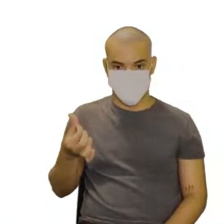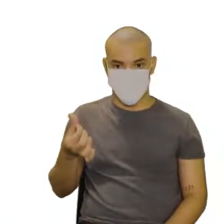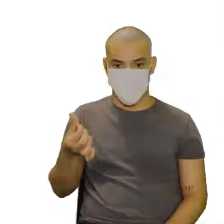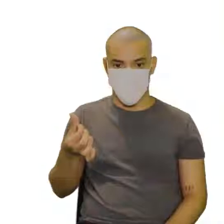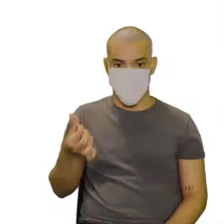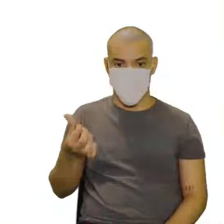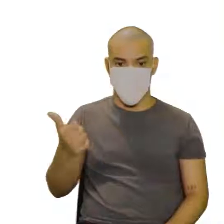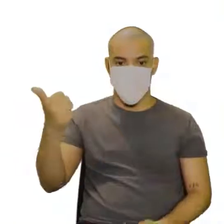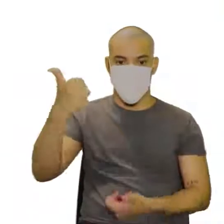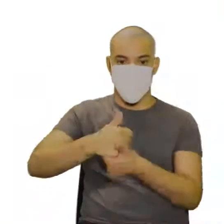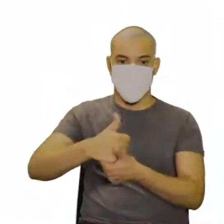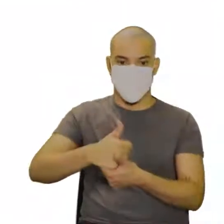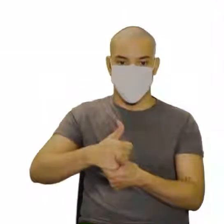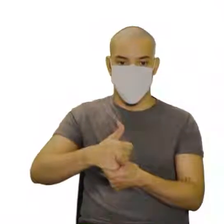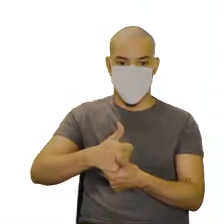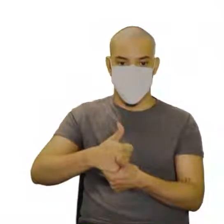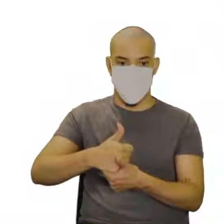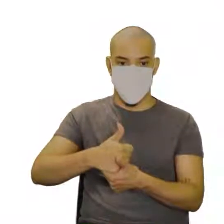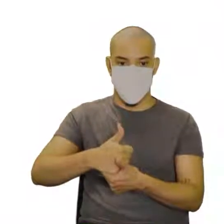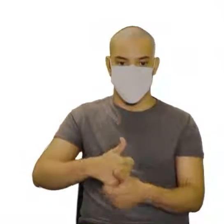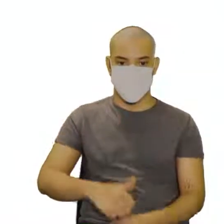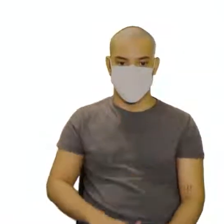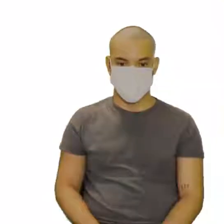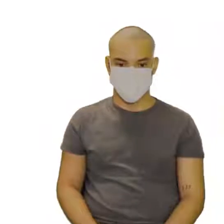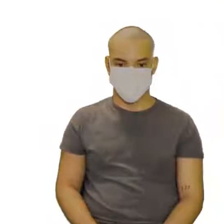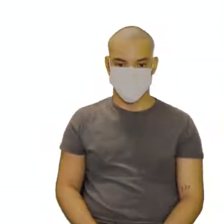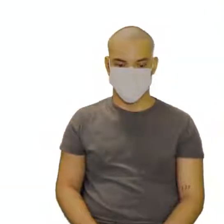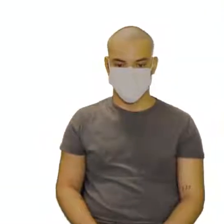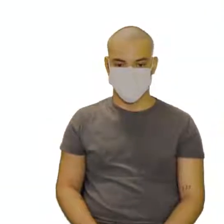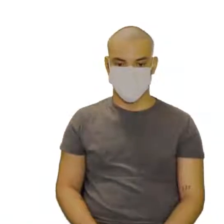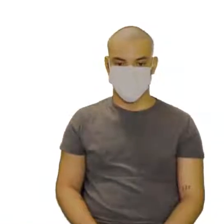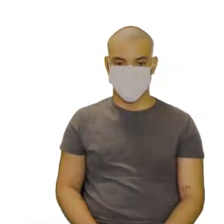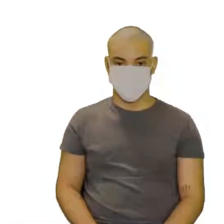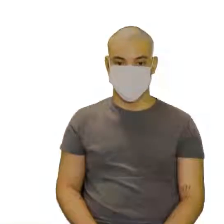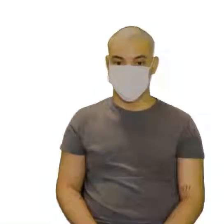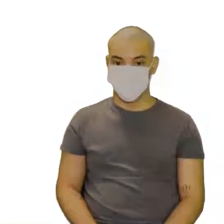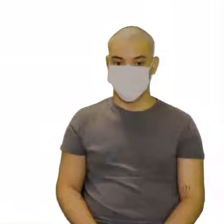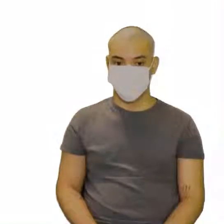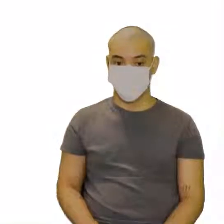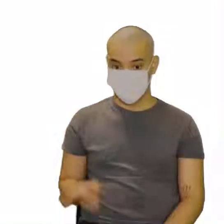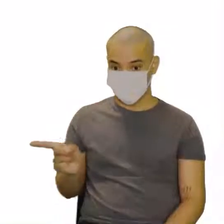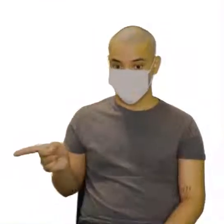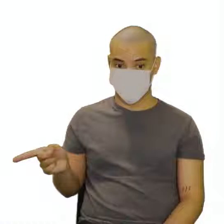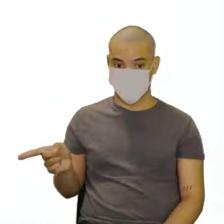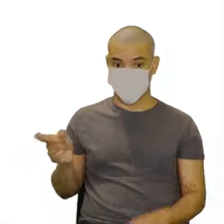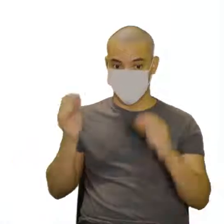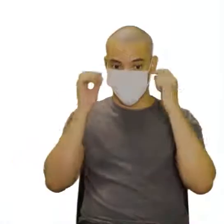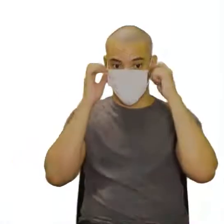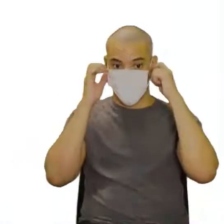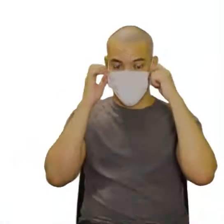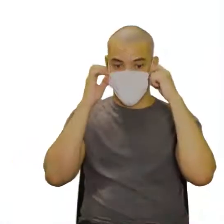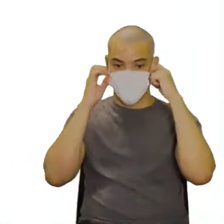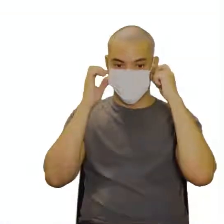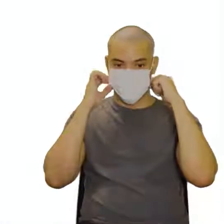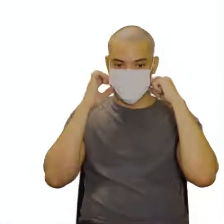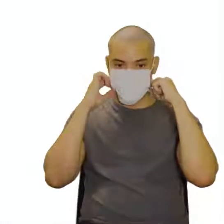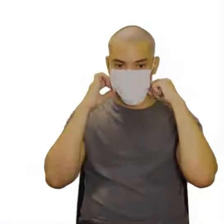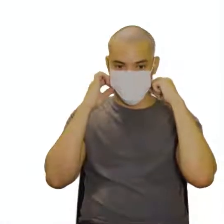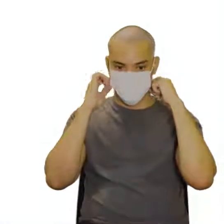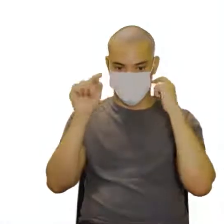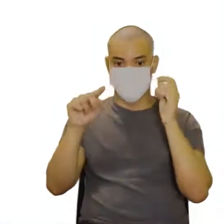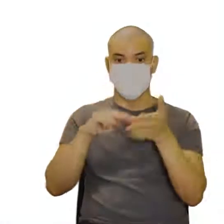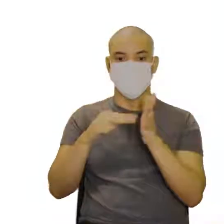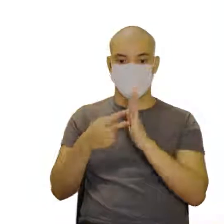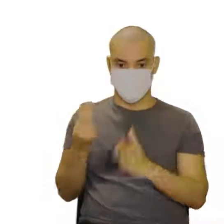vai substituir por 4,7 vezes 10 a menos 6. 10 a menos 6 vale quanto? Micro. Então,